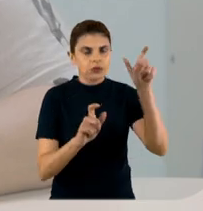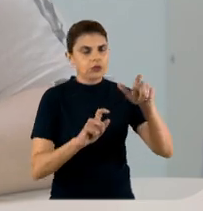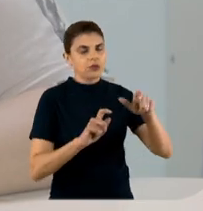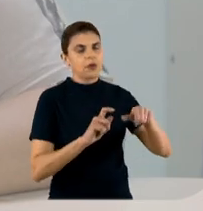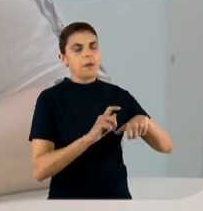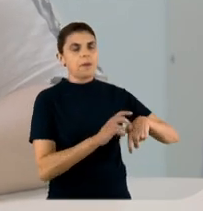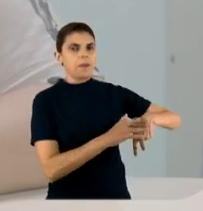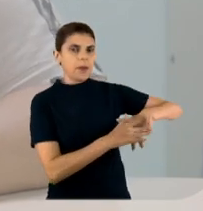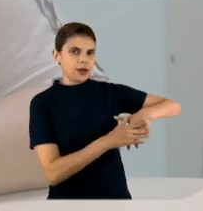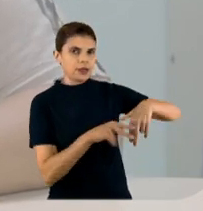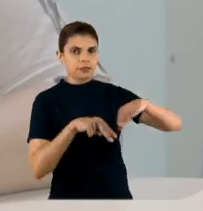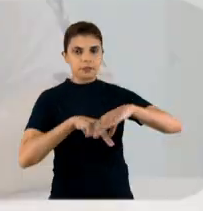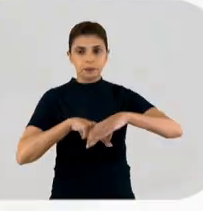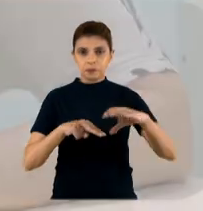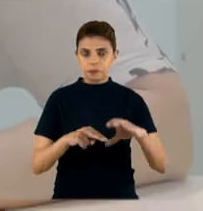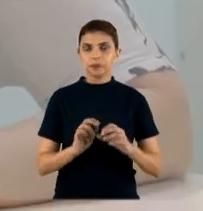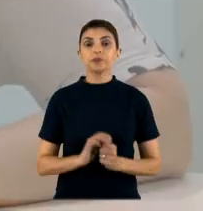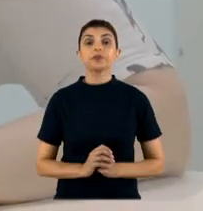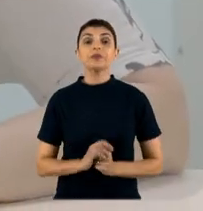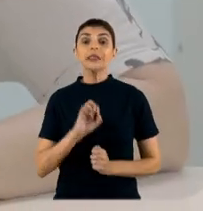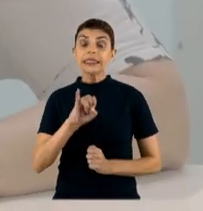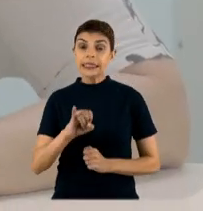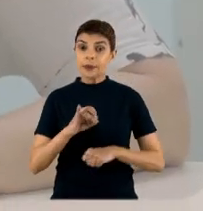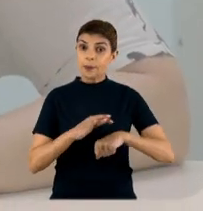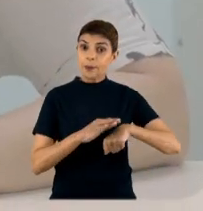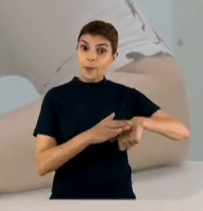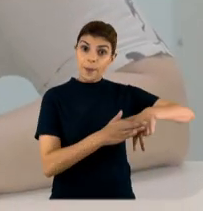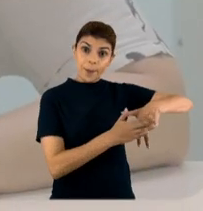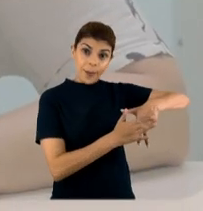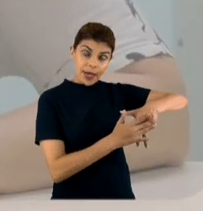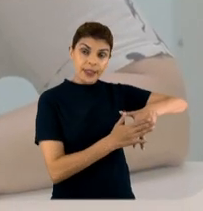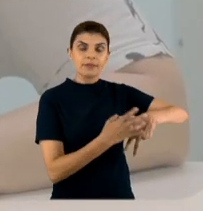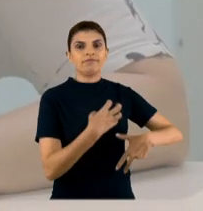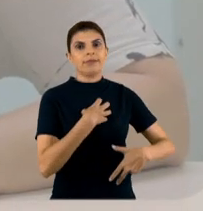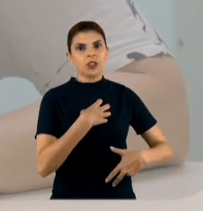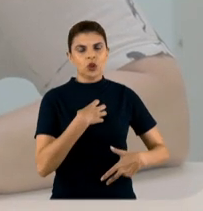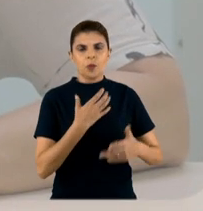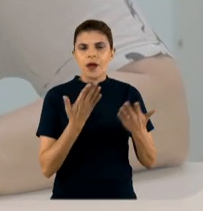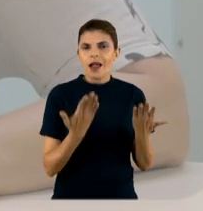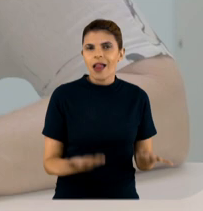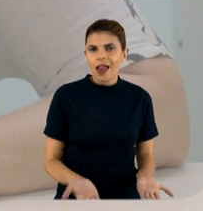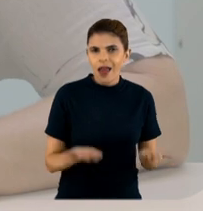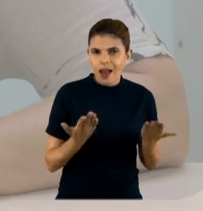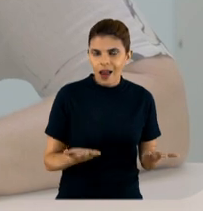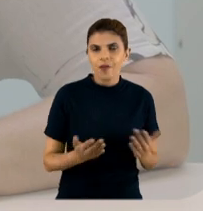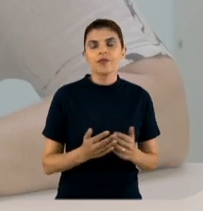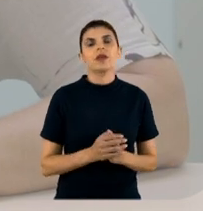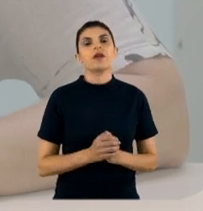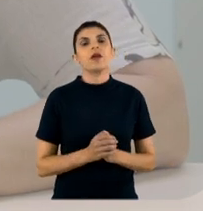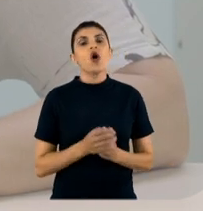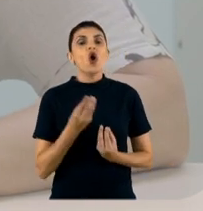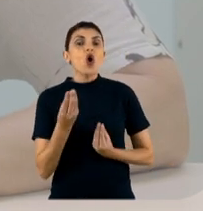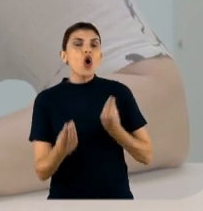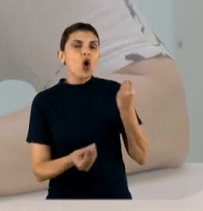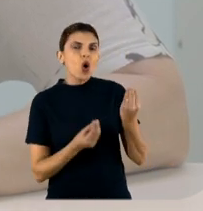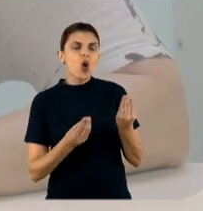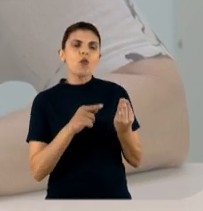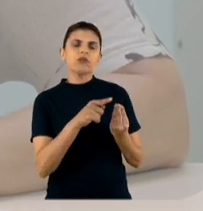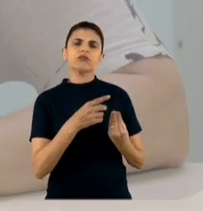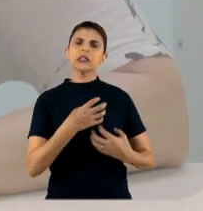isso não é necessário para o meu diagnóstico no caso leve eh o manejo clínico é a apenas